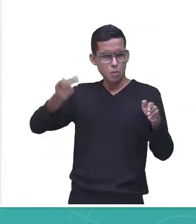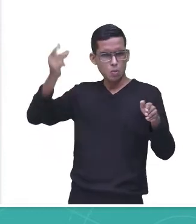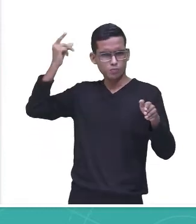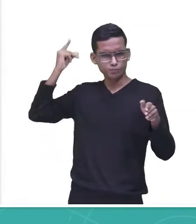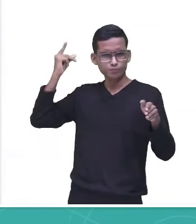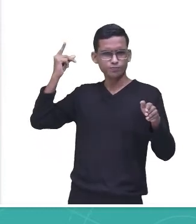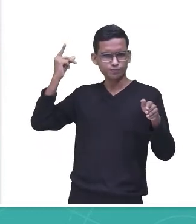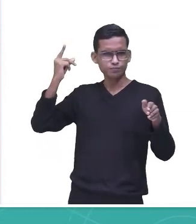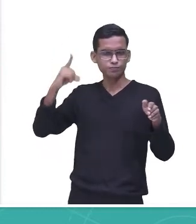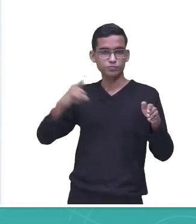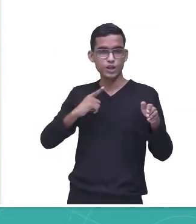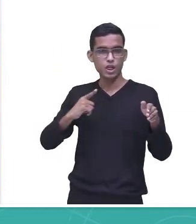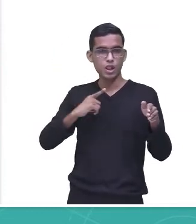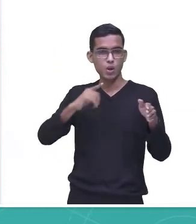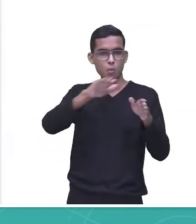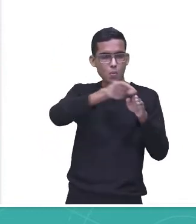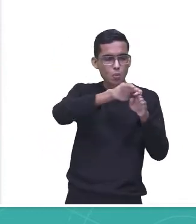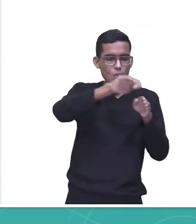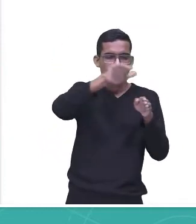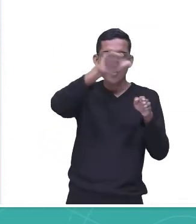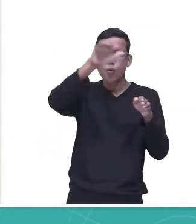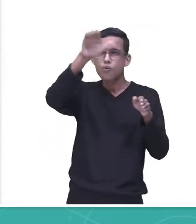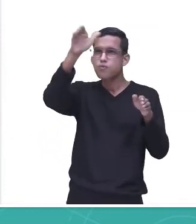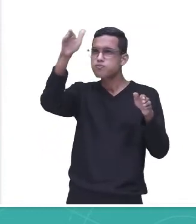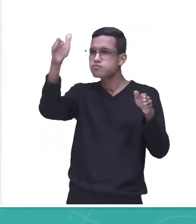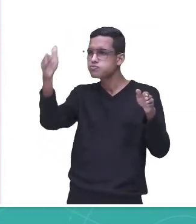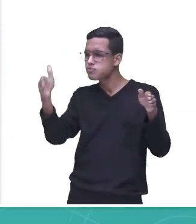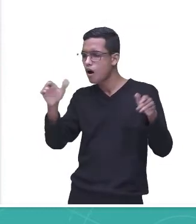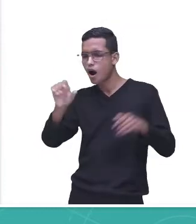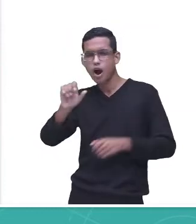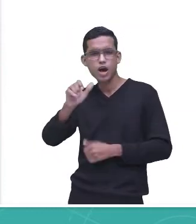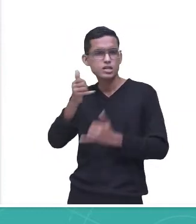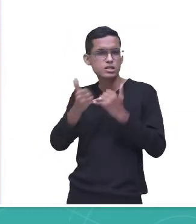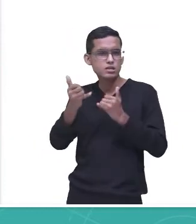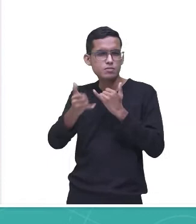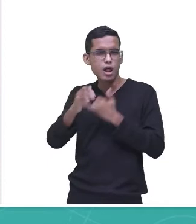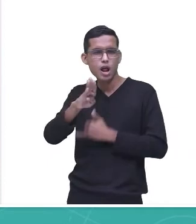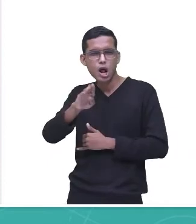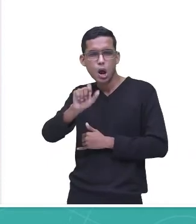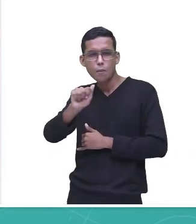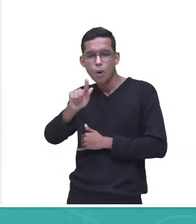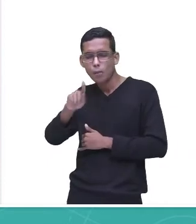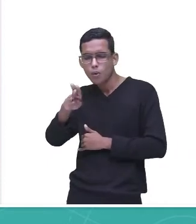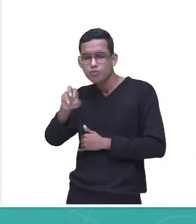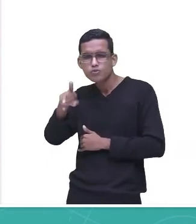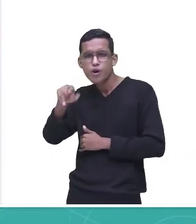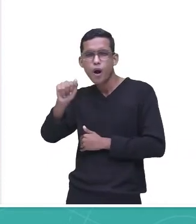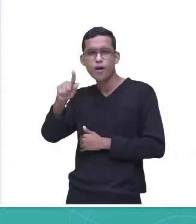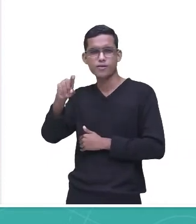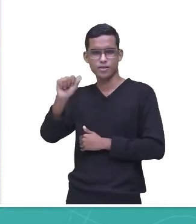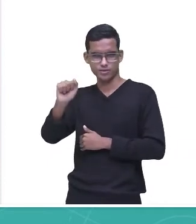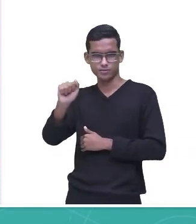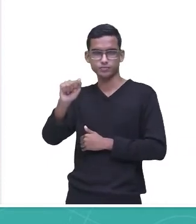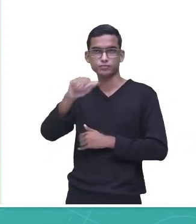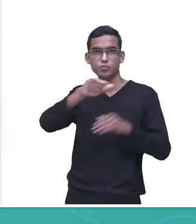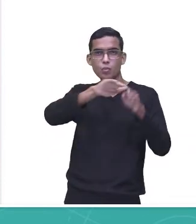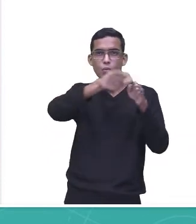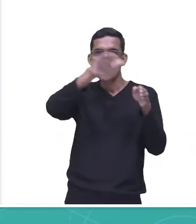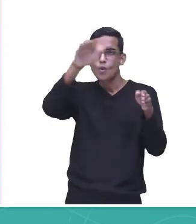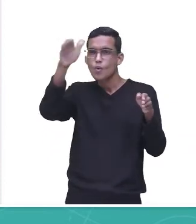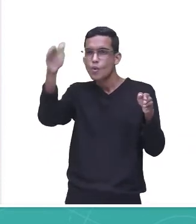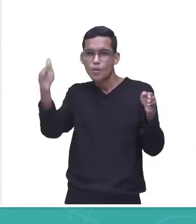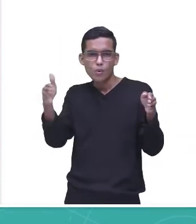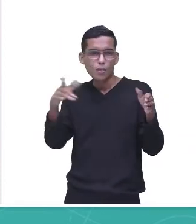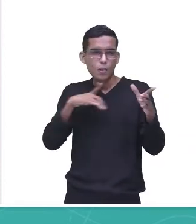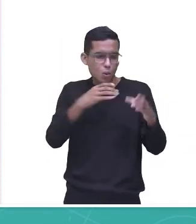uma abóbada, o teto era mais arredondado, diferentemente dos telhados das basílicas. Os pilares eram maciços e de